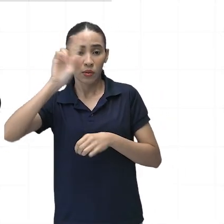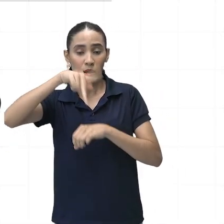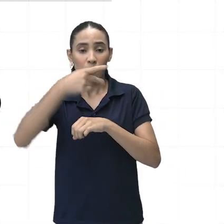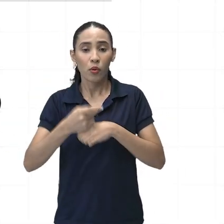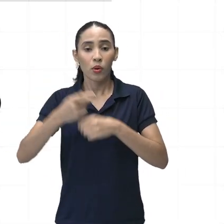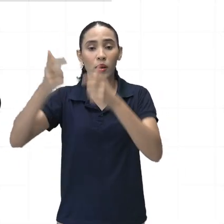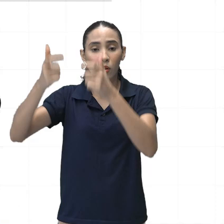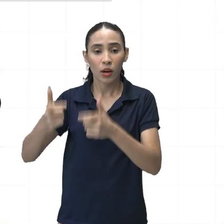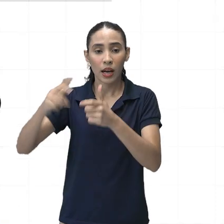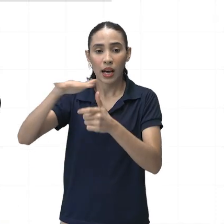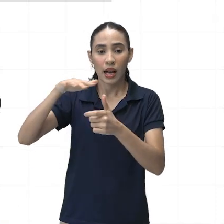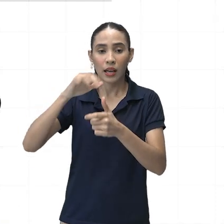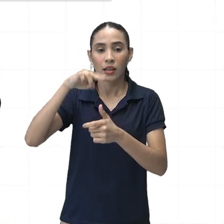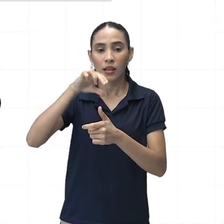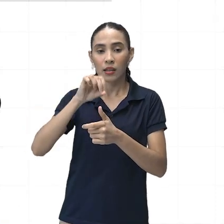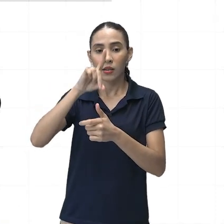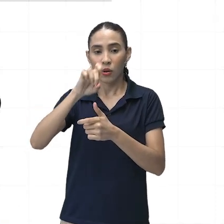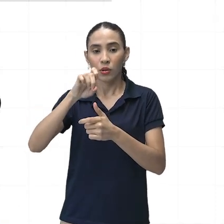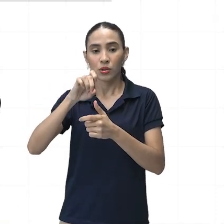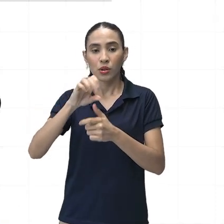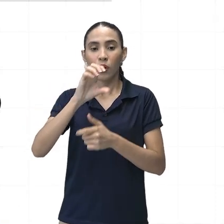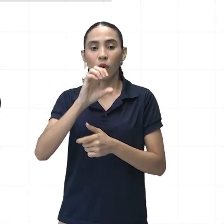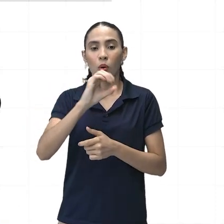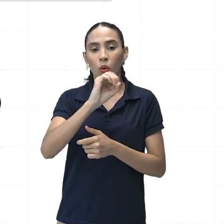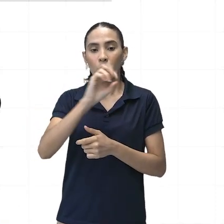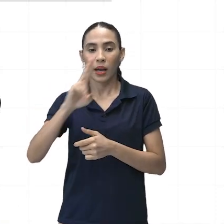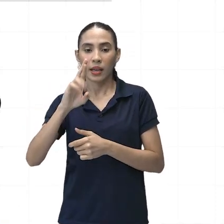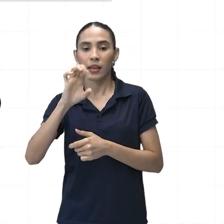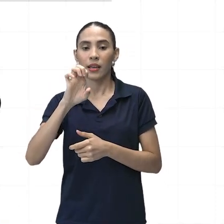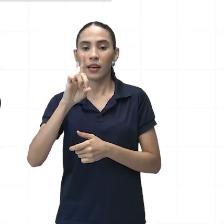foi habitar na região de Nod, a oriente do Éden.